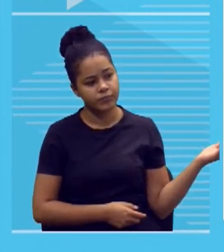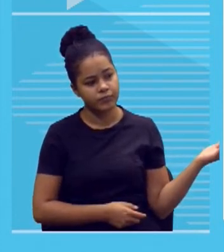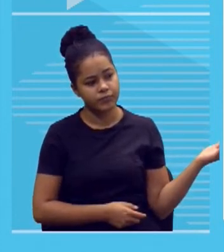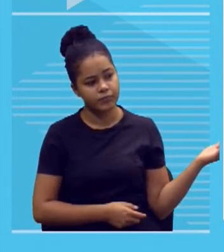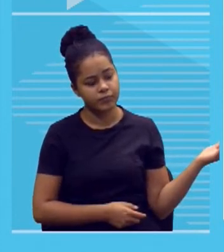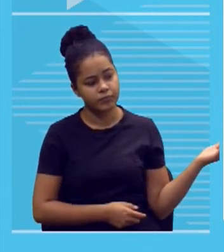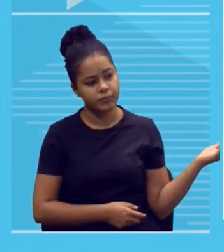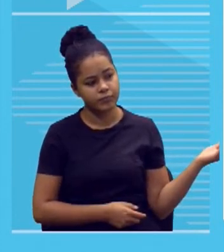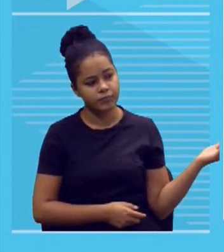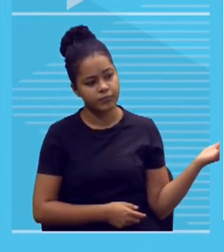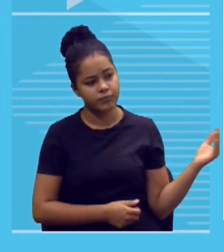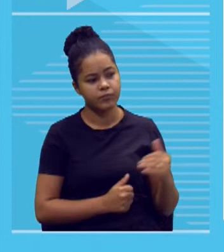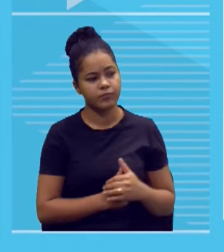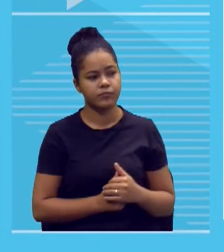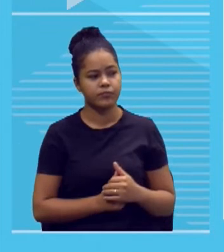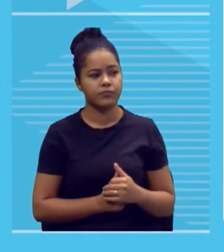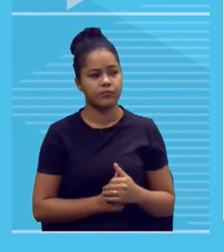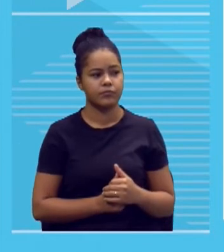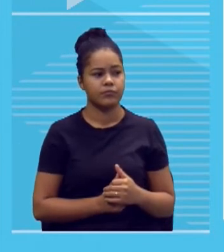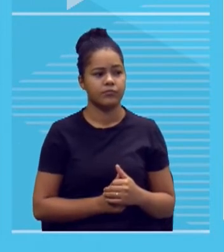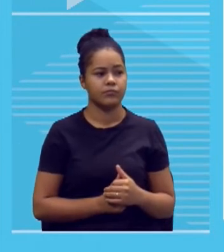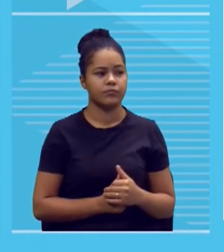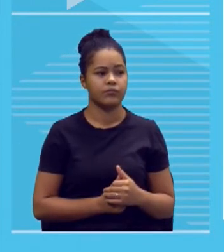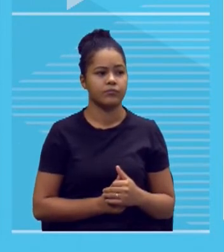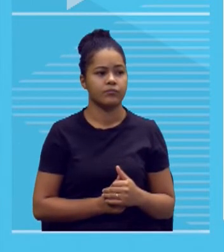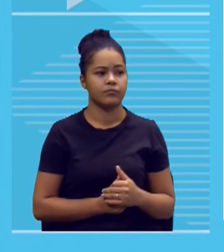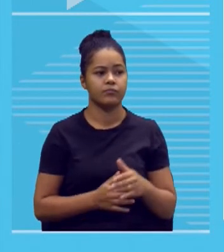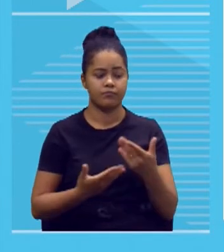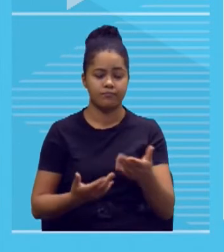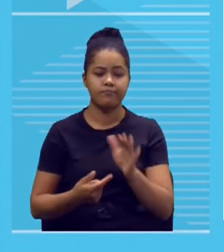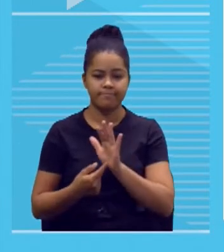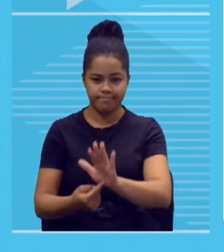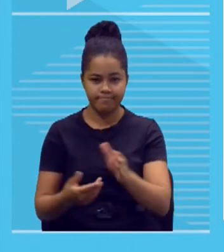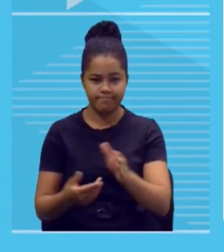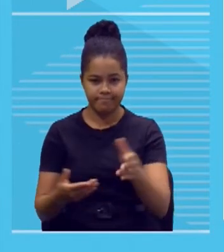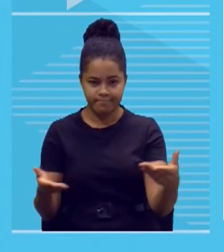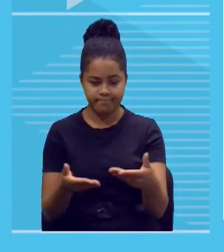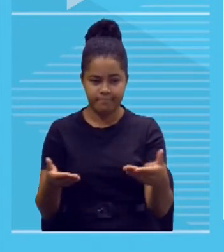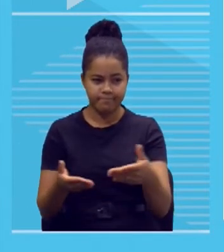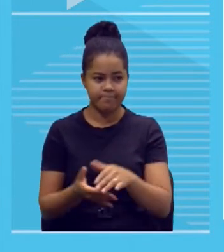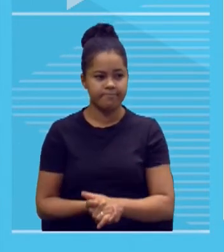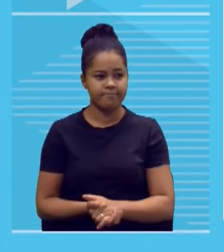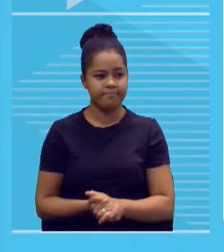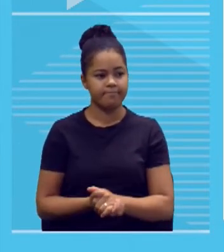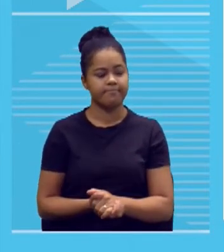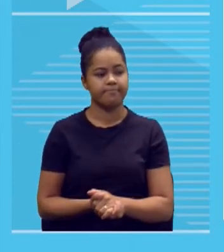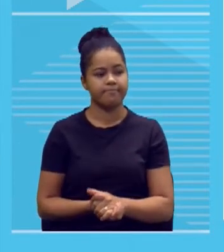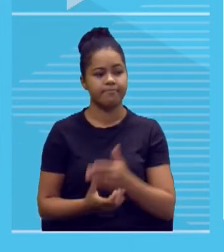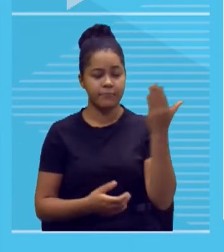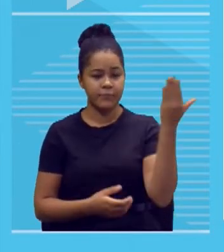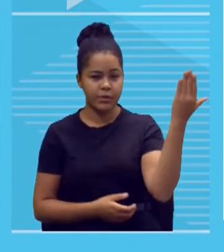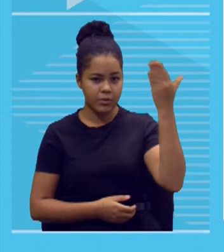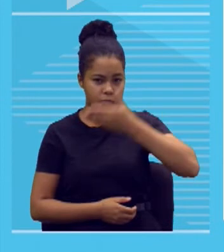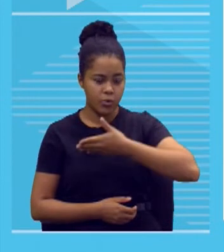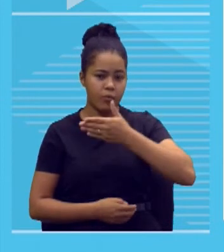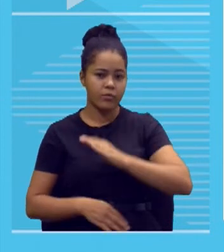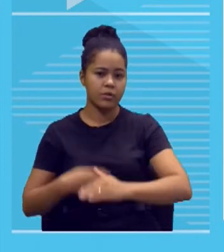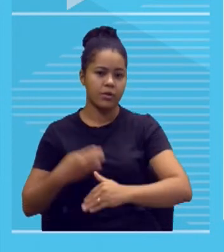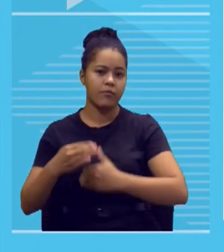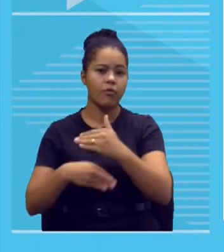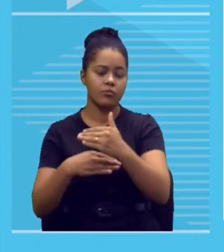EA evidência embrionária que nós vamos tratar a partir de agora tá aí evidências da evolução biológica